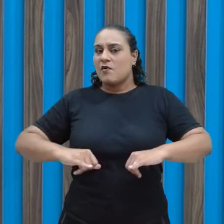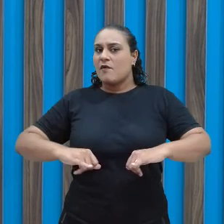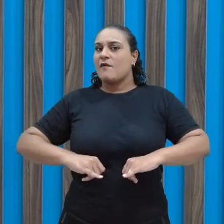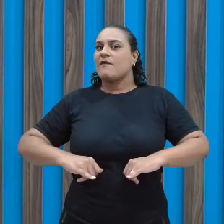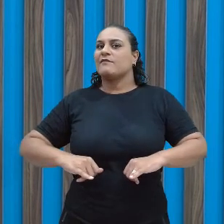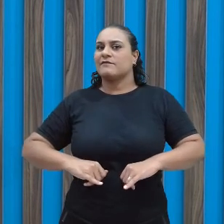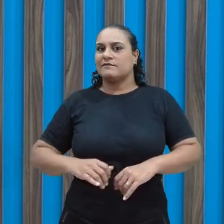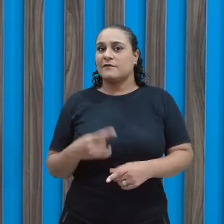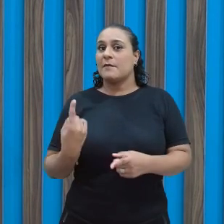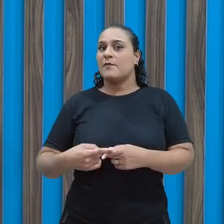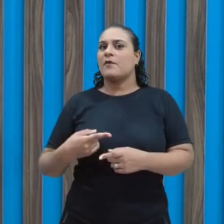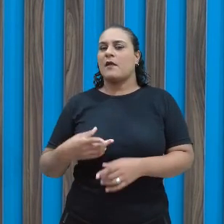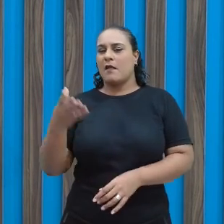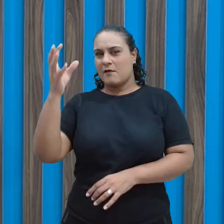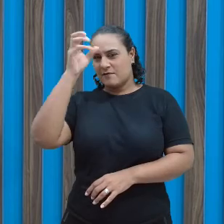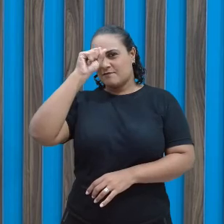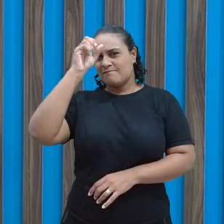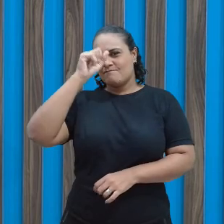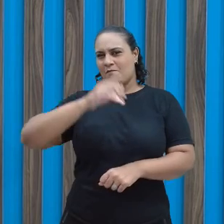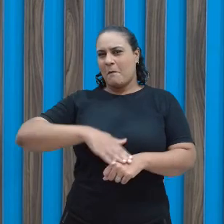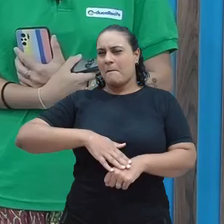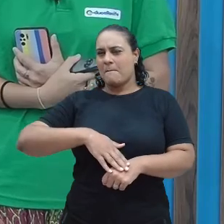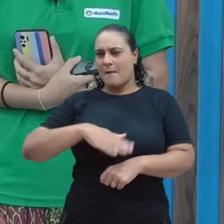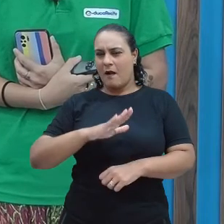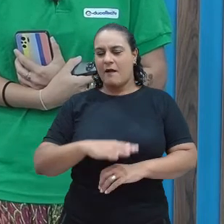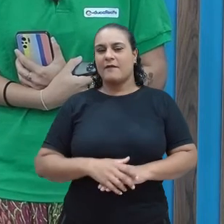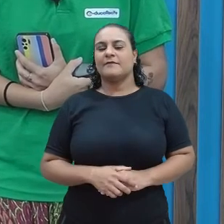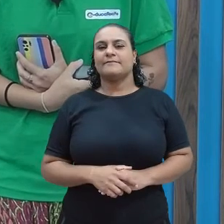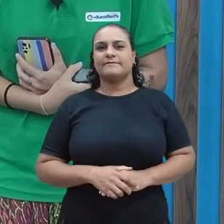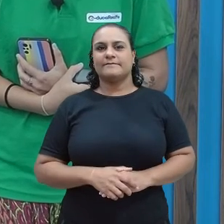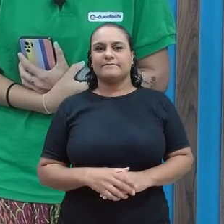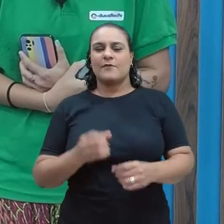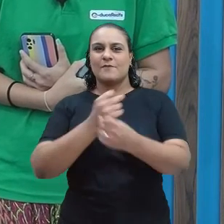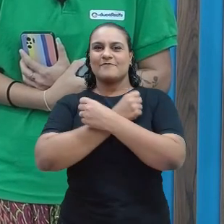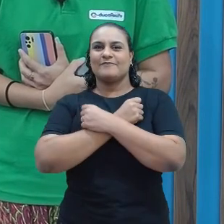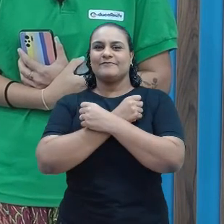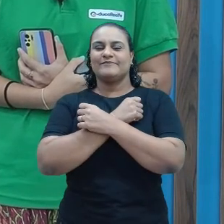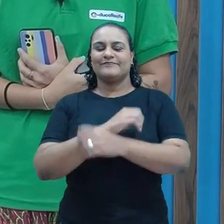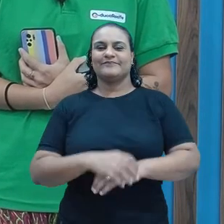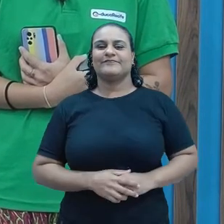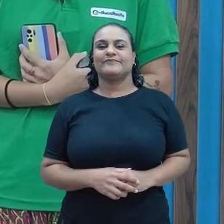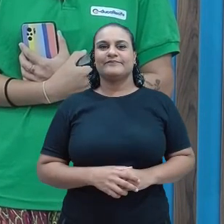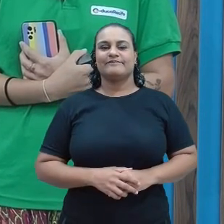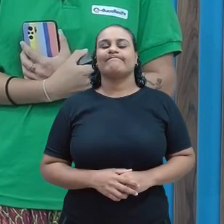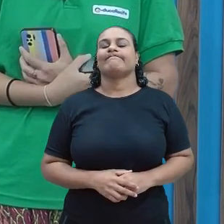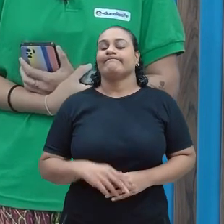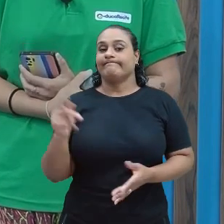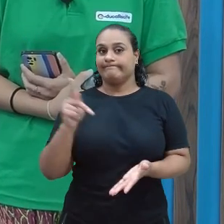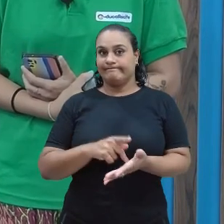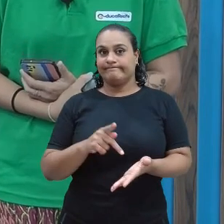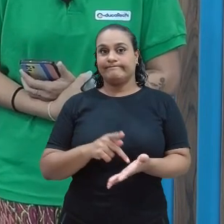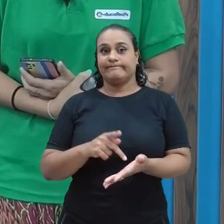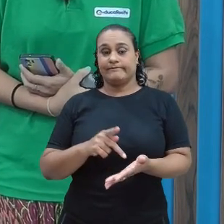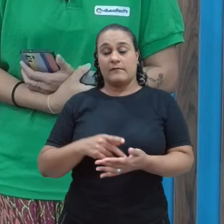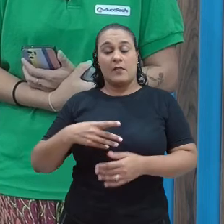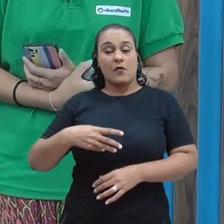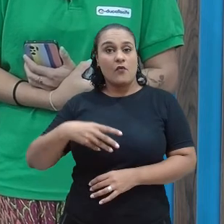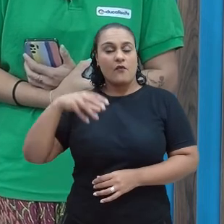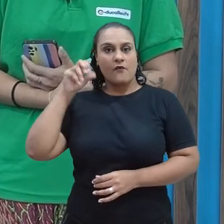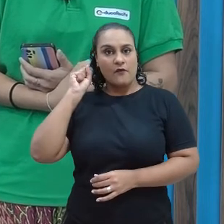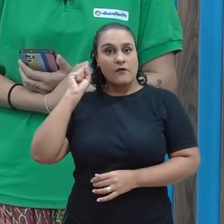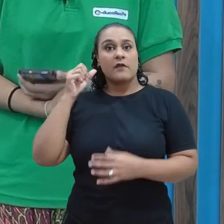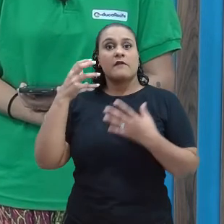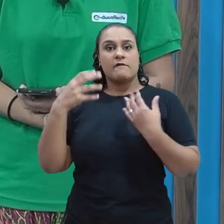aí a gente aprende bastante. Um abraço. Exatamente, gente. Vamos ouvir,